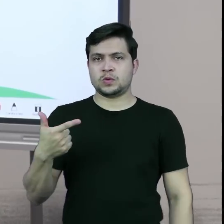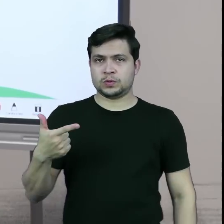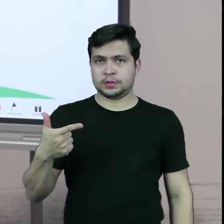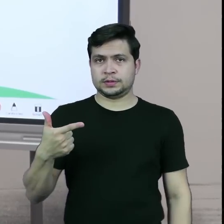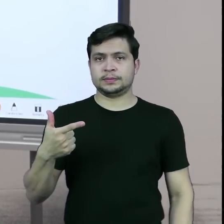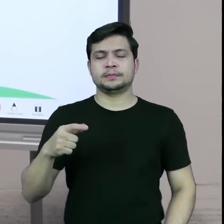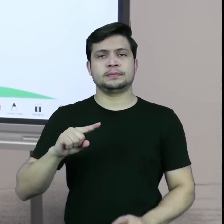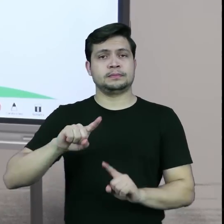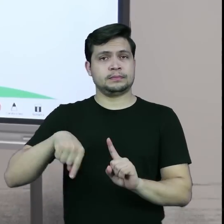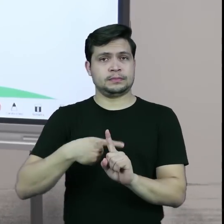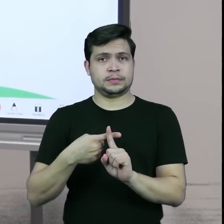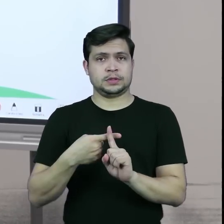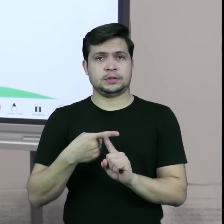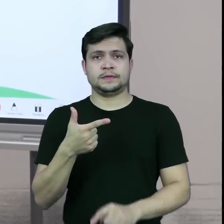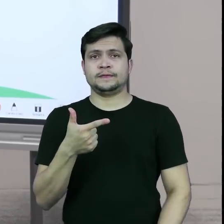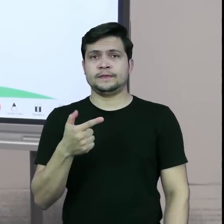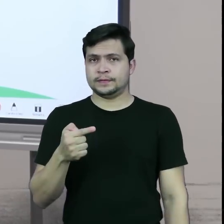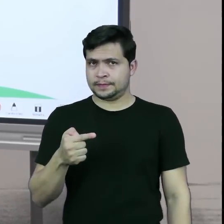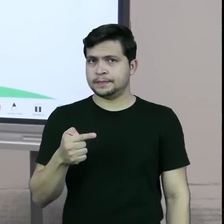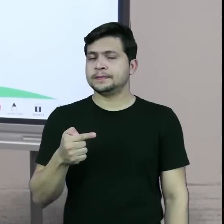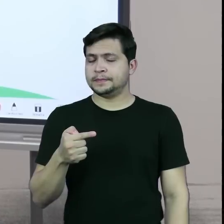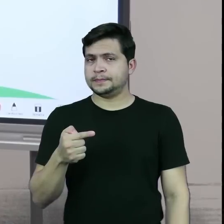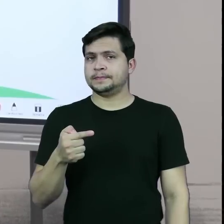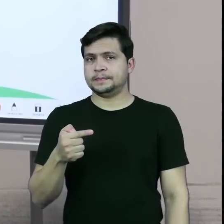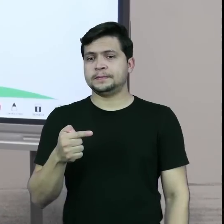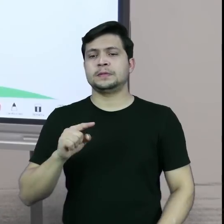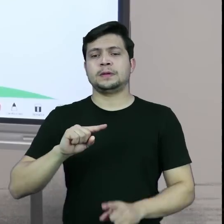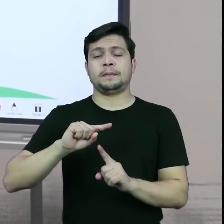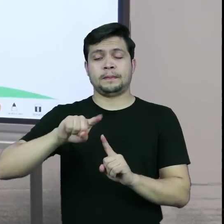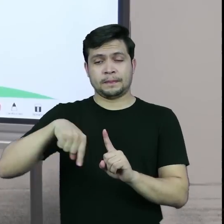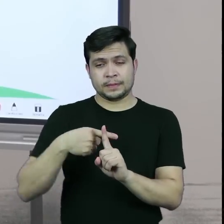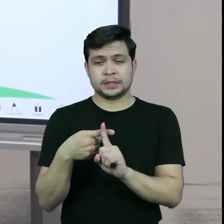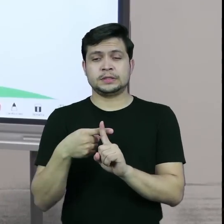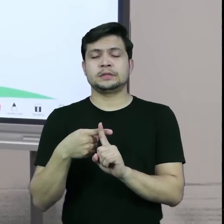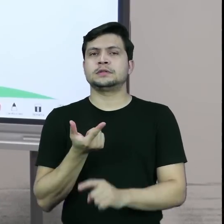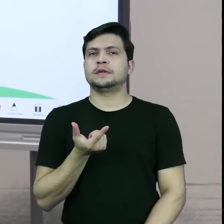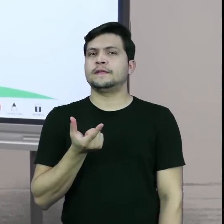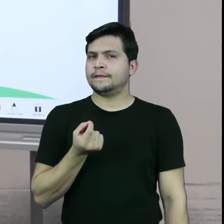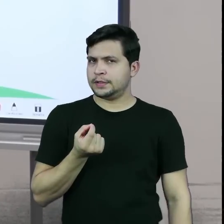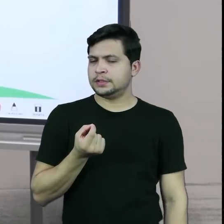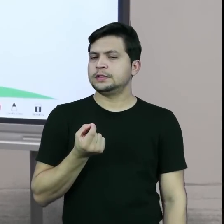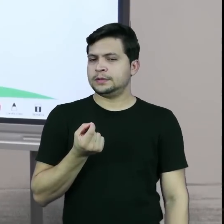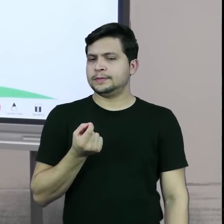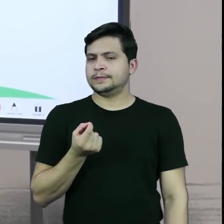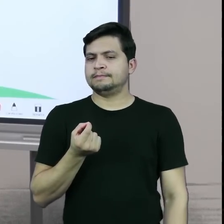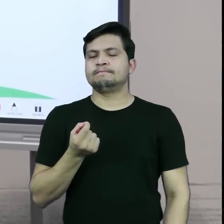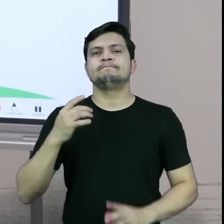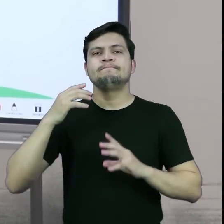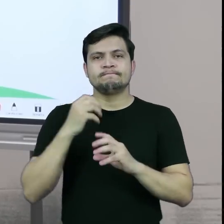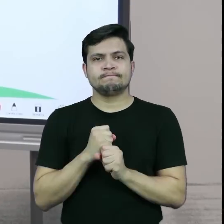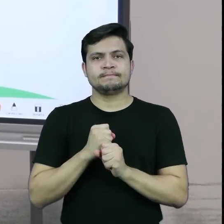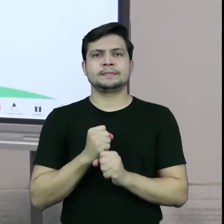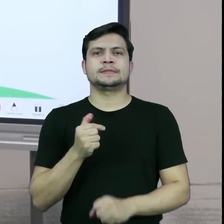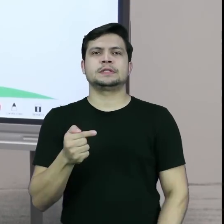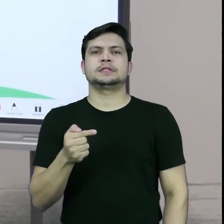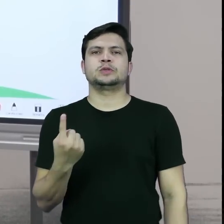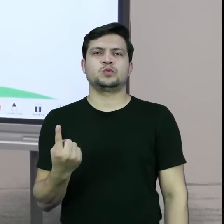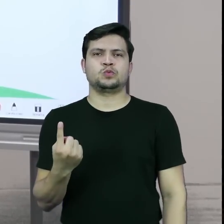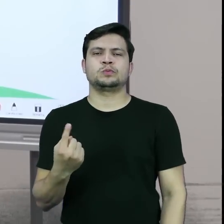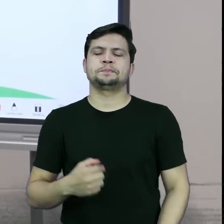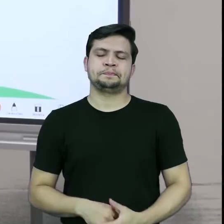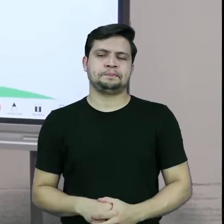Vamos aproveitar a tabela para já fazer logo a soma direta. O jogador 1 ele tem 12, 25, 20 e 20. Então ele tem